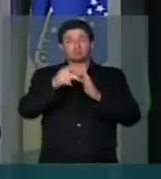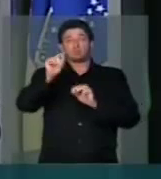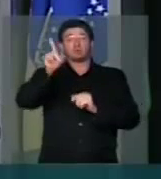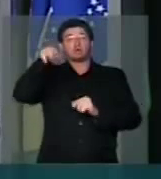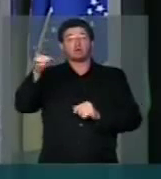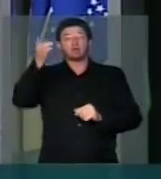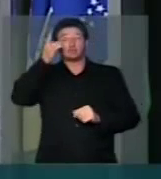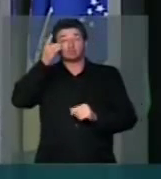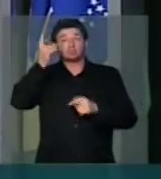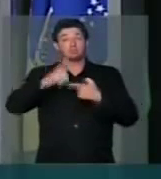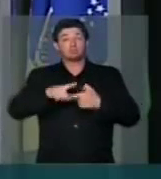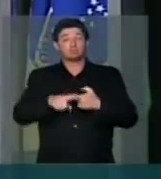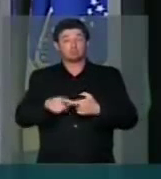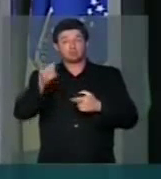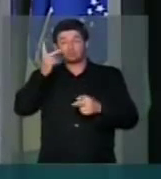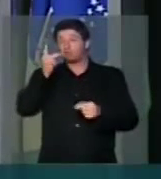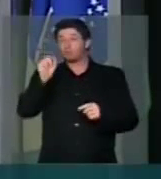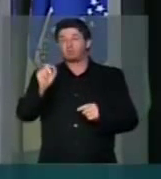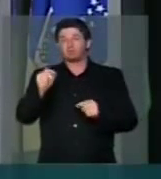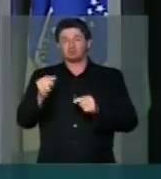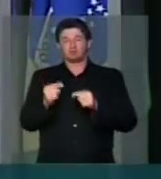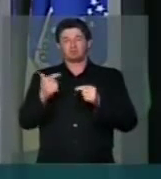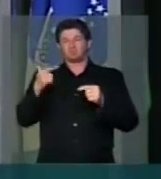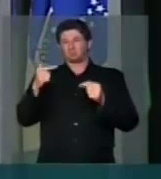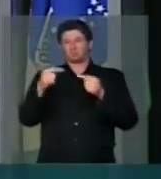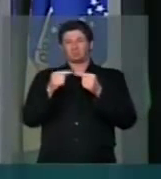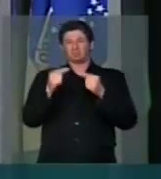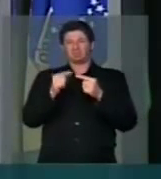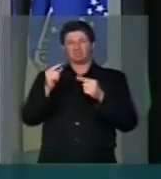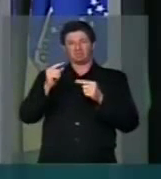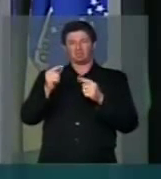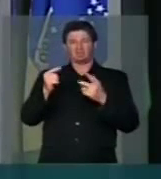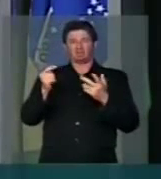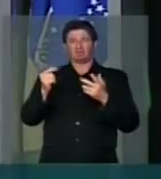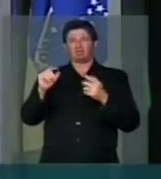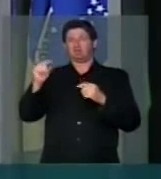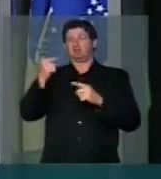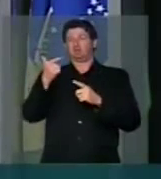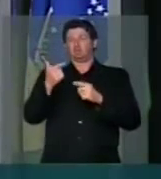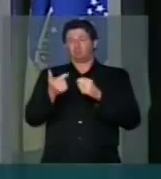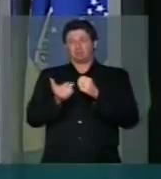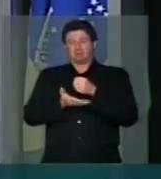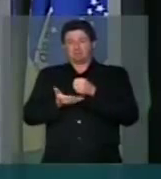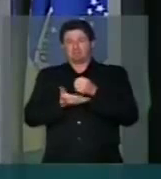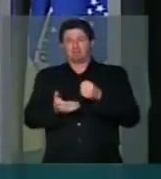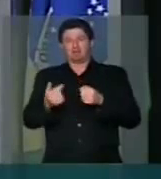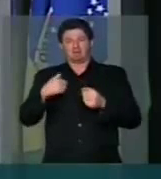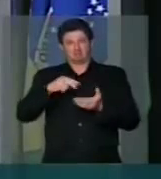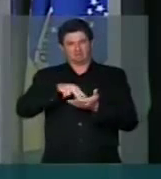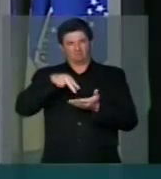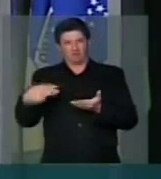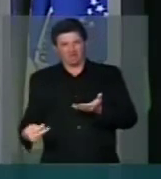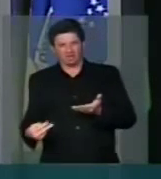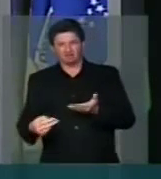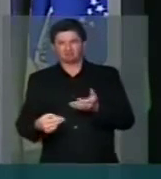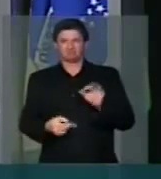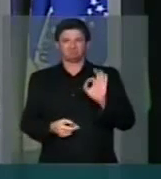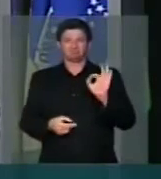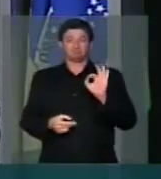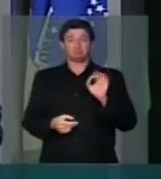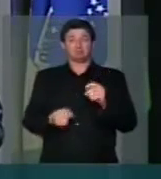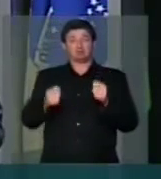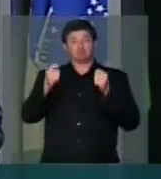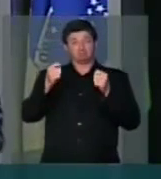quando a presidente se refere a que não tem base, abre aspas, não tem base para eu cair,